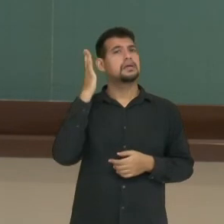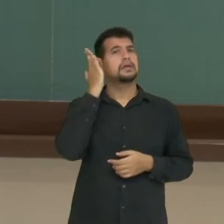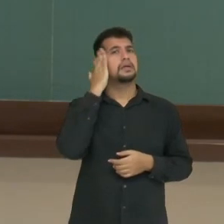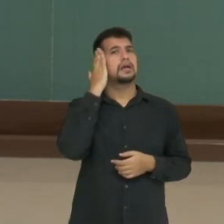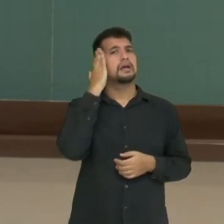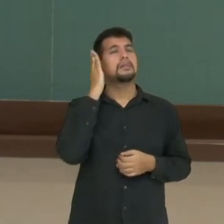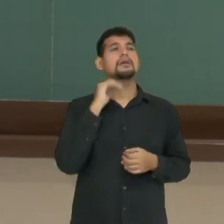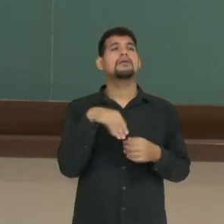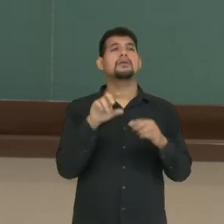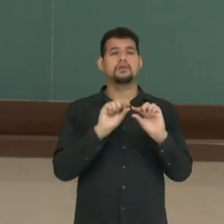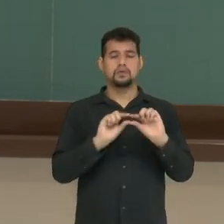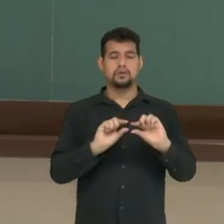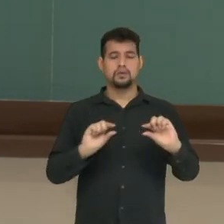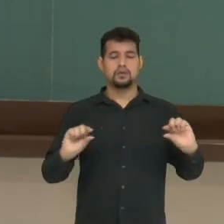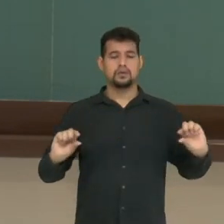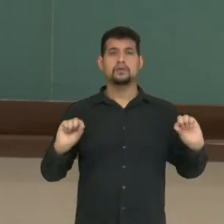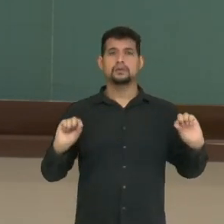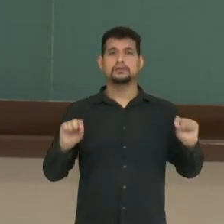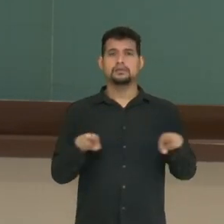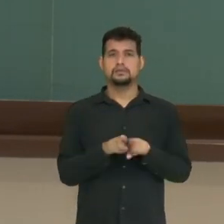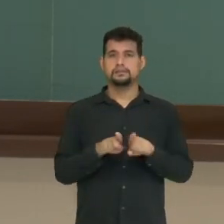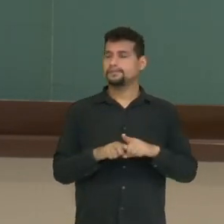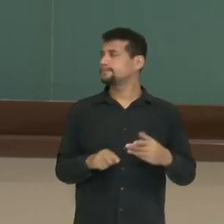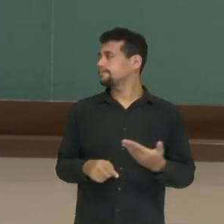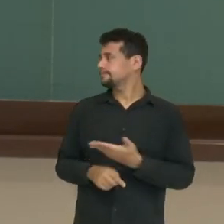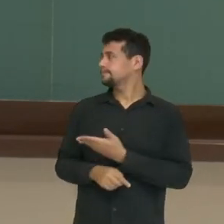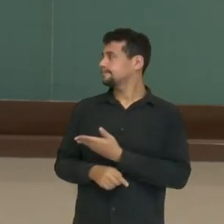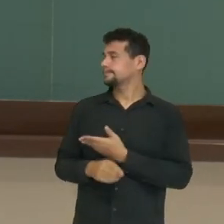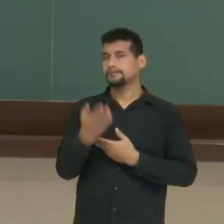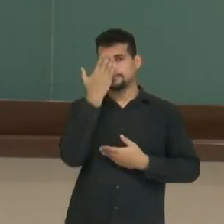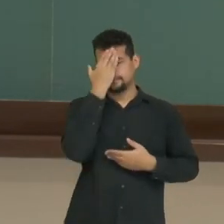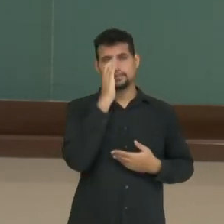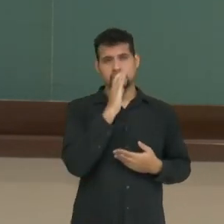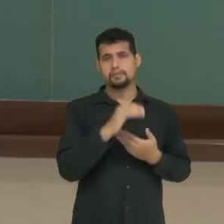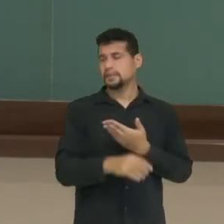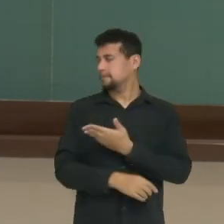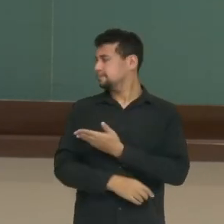você acessa aqui o site, né, o